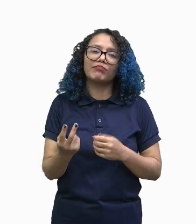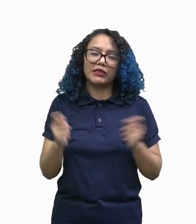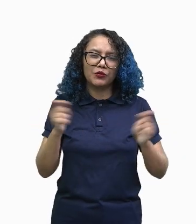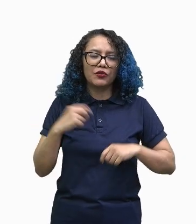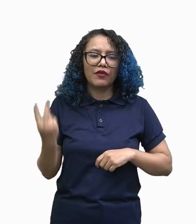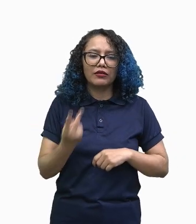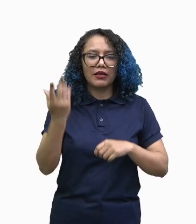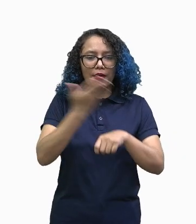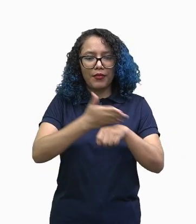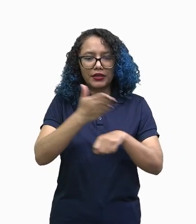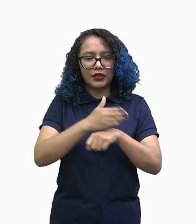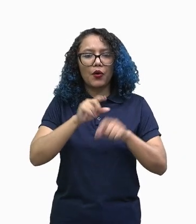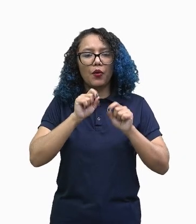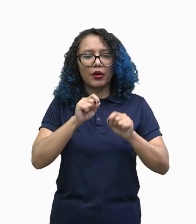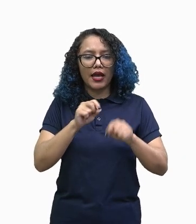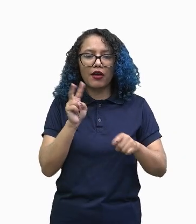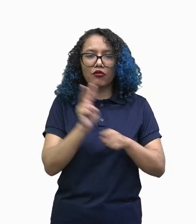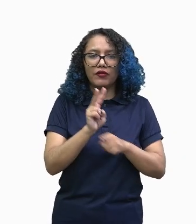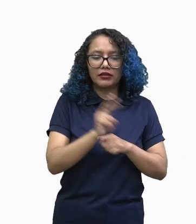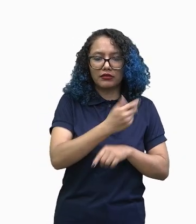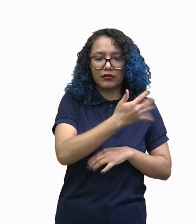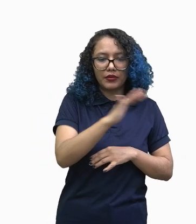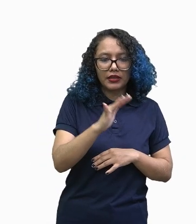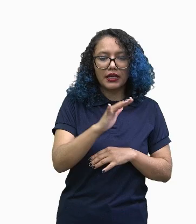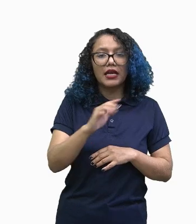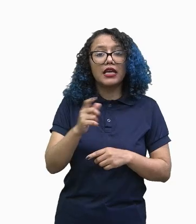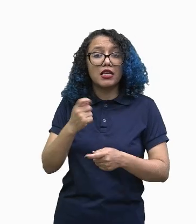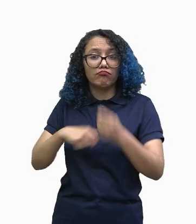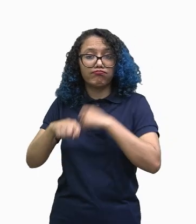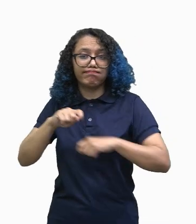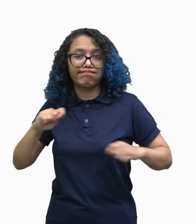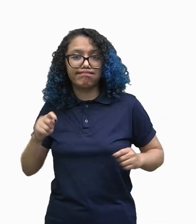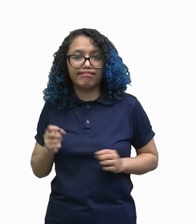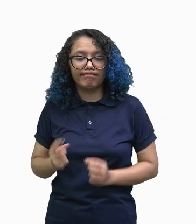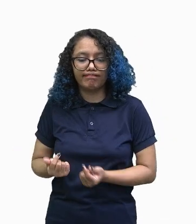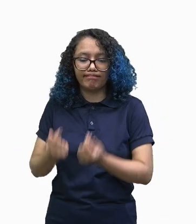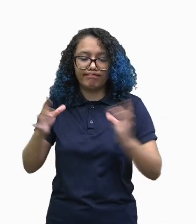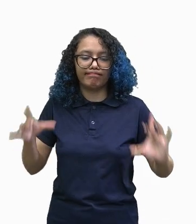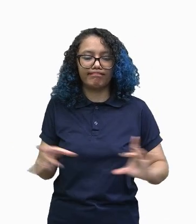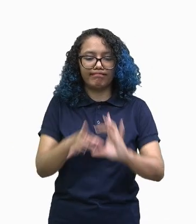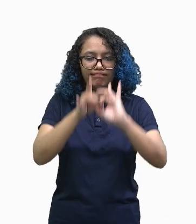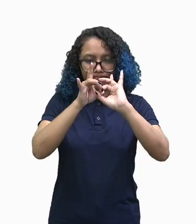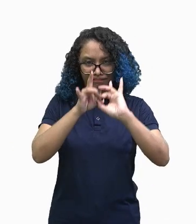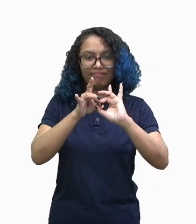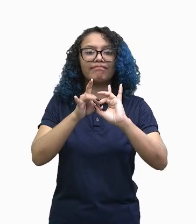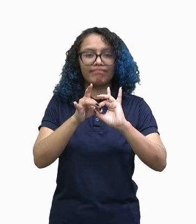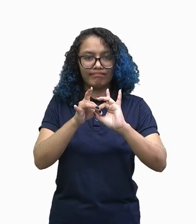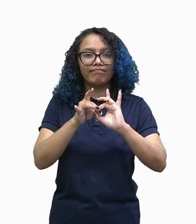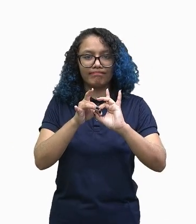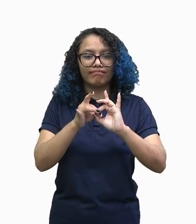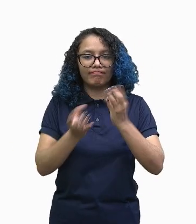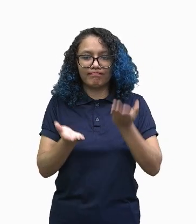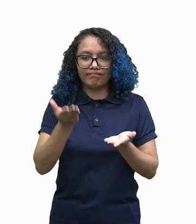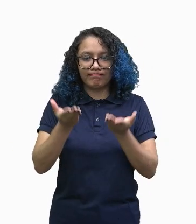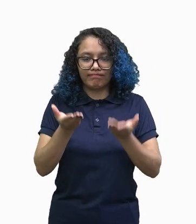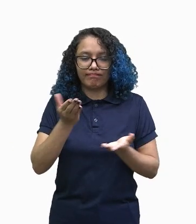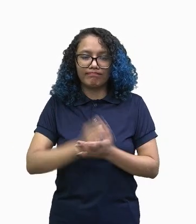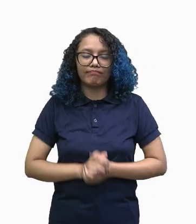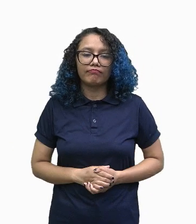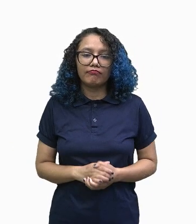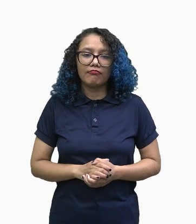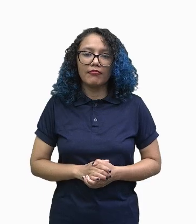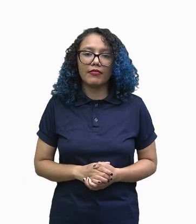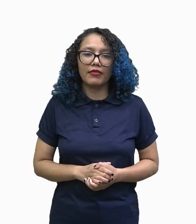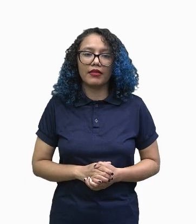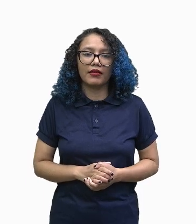valorizam práticas que unem a conservação da floresta e também a geração de renda. Isso aí, e é disso que nós vamos